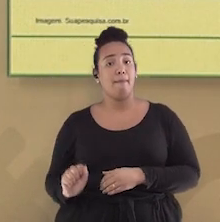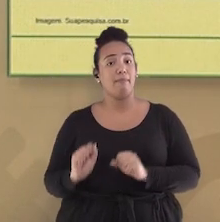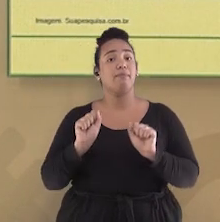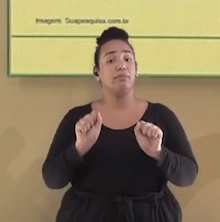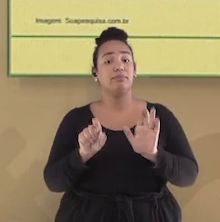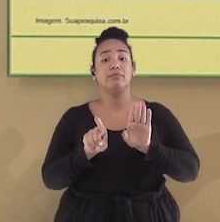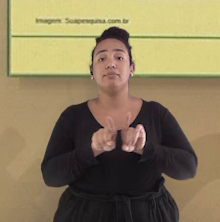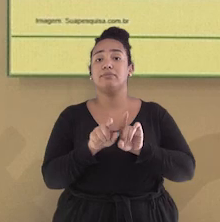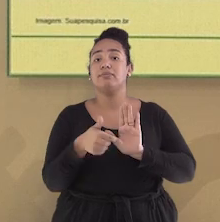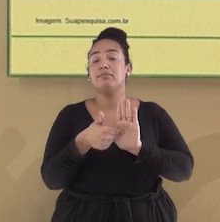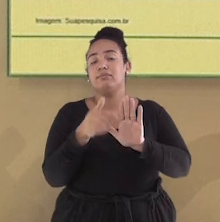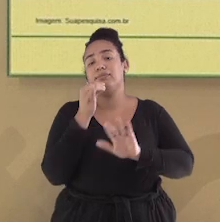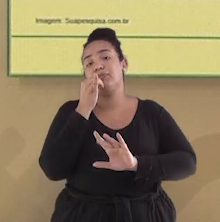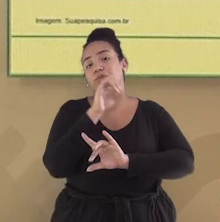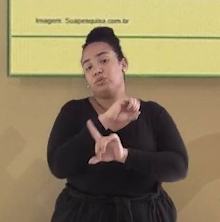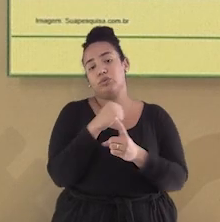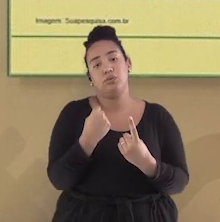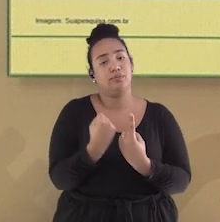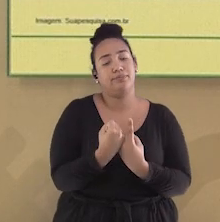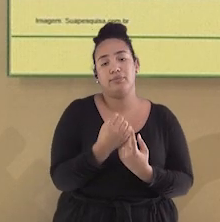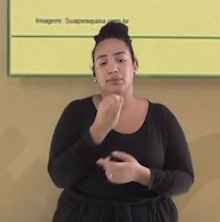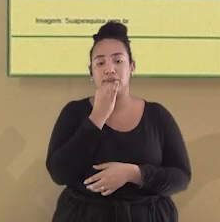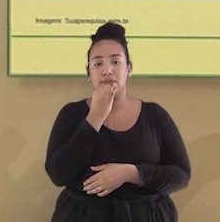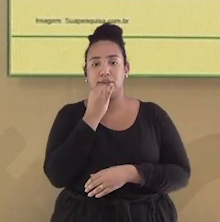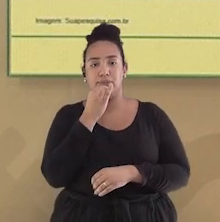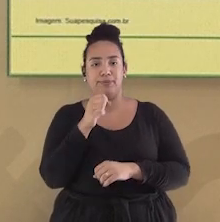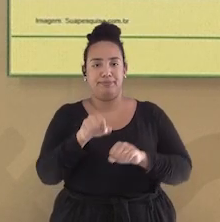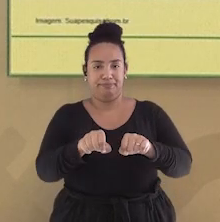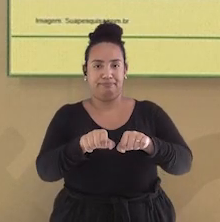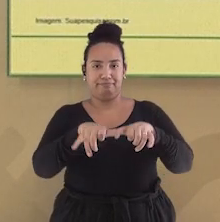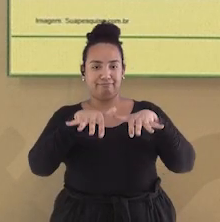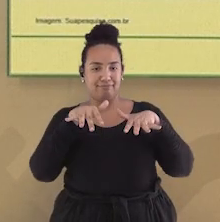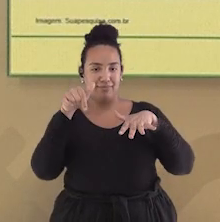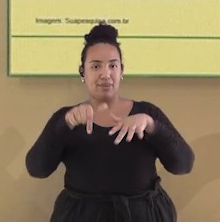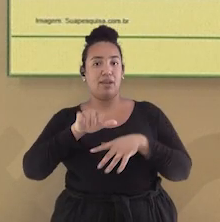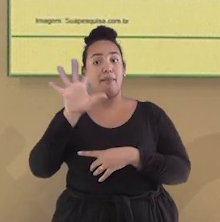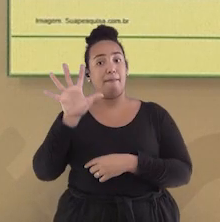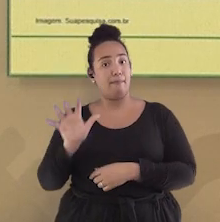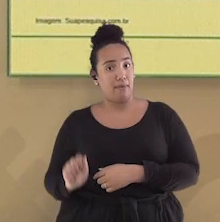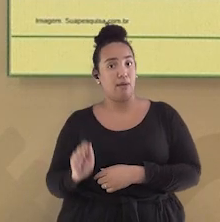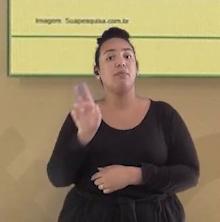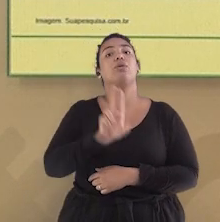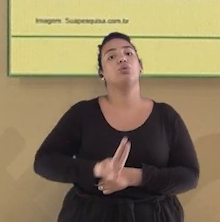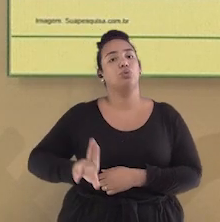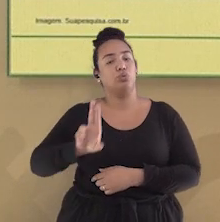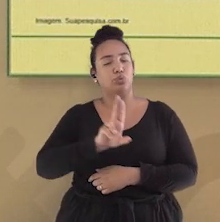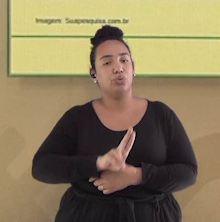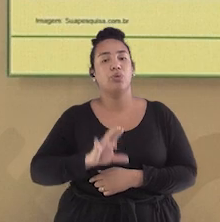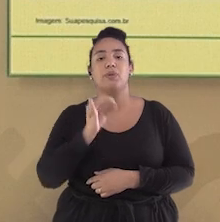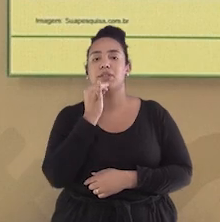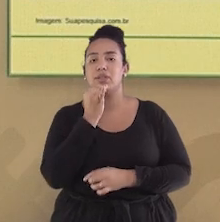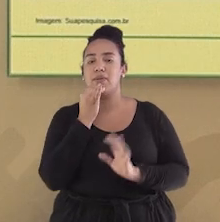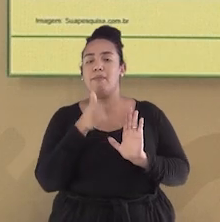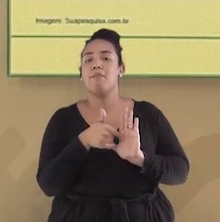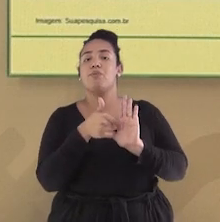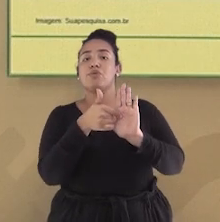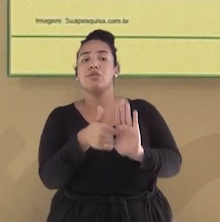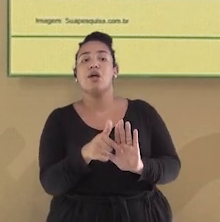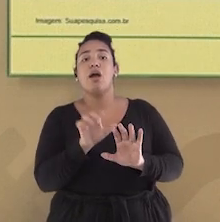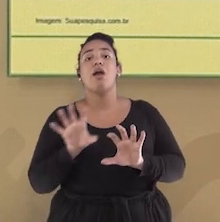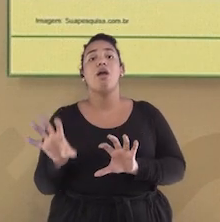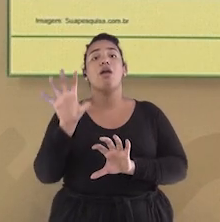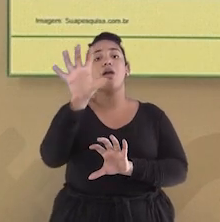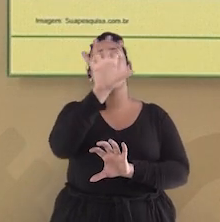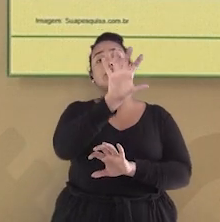Eles também podem mostrar algum fenômeno social, como por exemplo na pandemia, em que os mapas foram muito